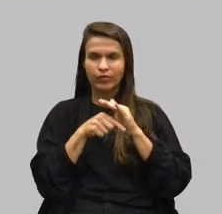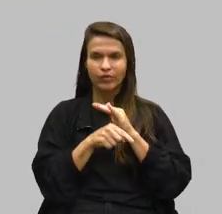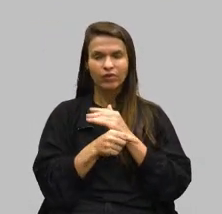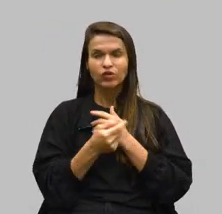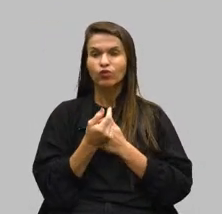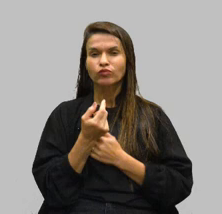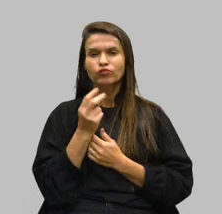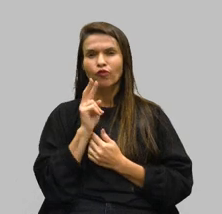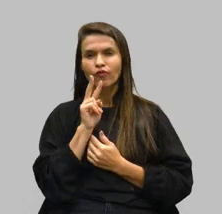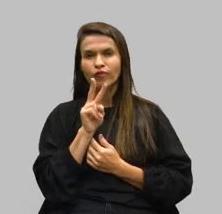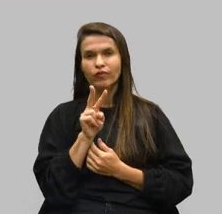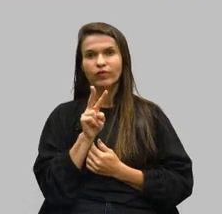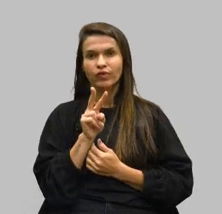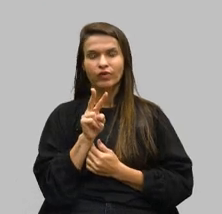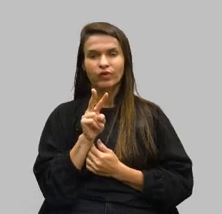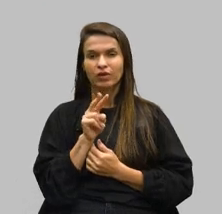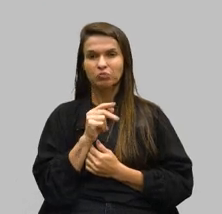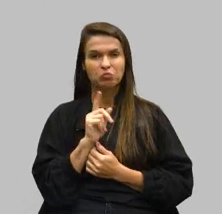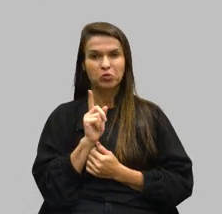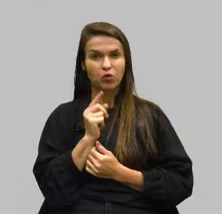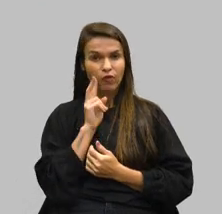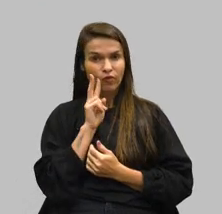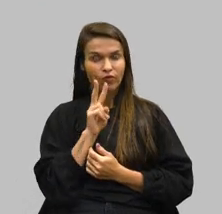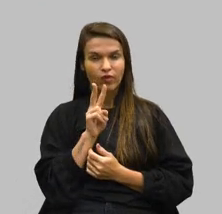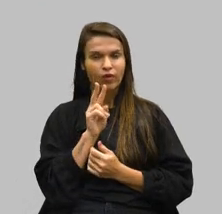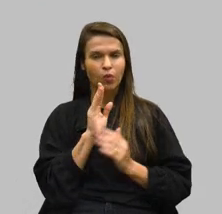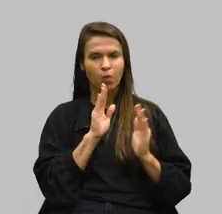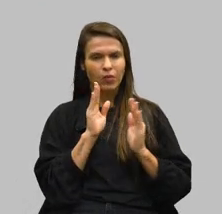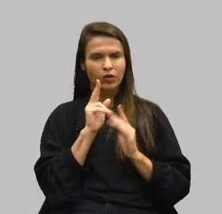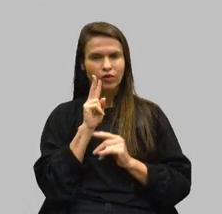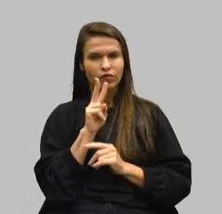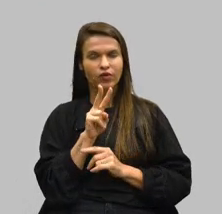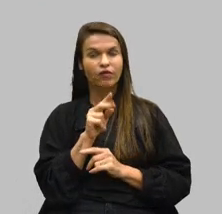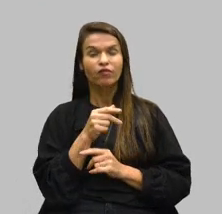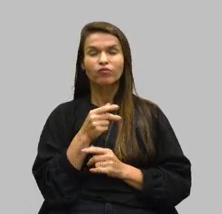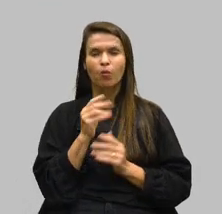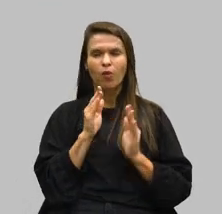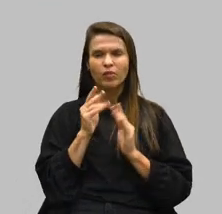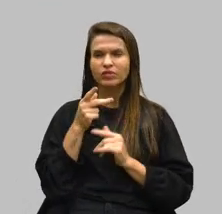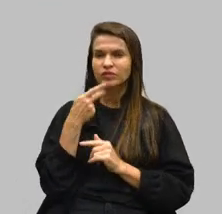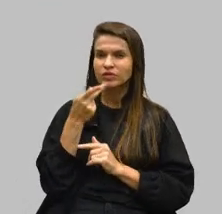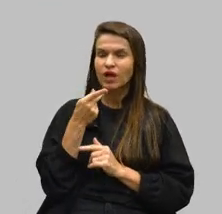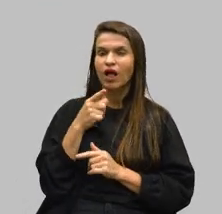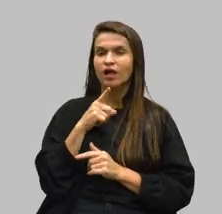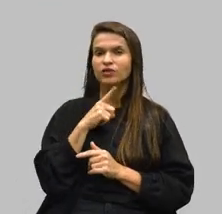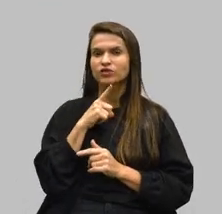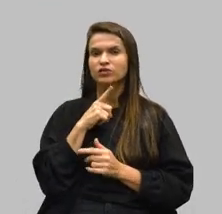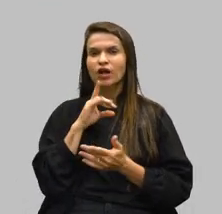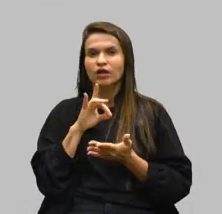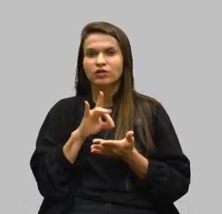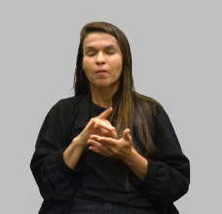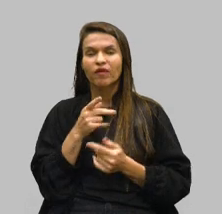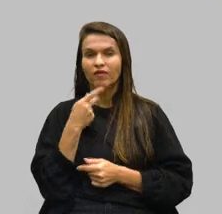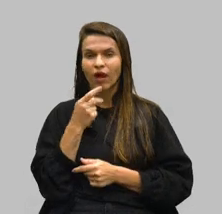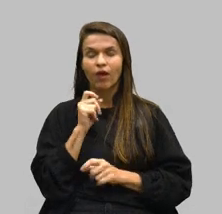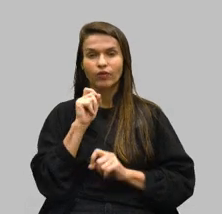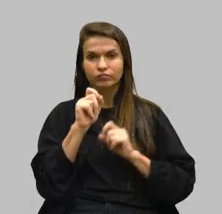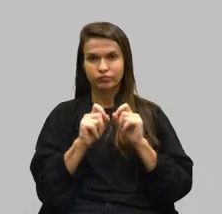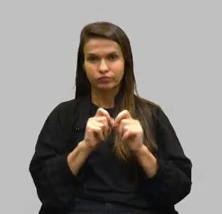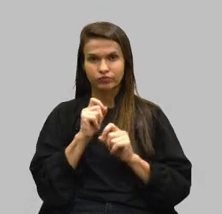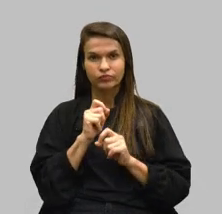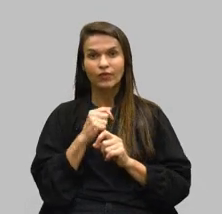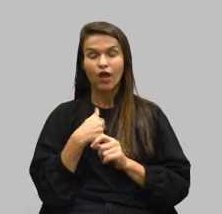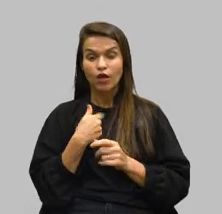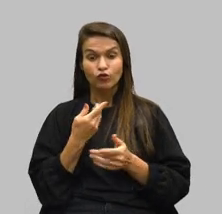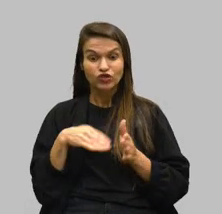praticamente eu pelo menos não vi o tempo que assisti em momento algum você dizer e você teria legitimidade para dizer o seguinte Ô gente eu